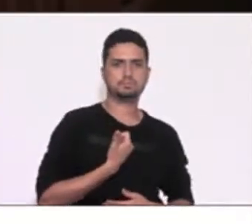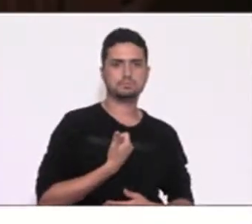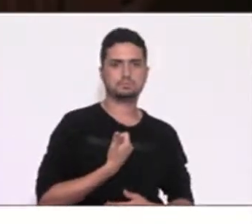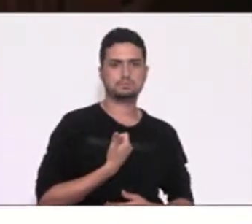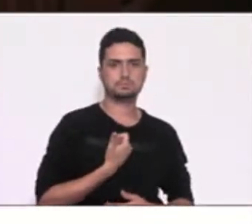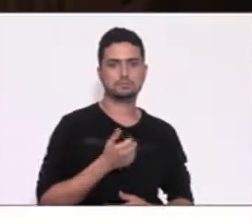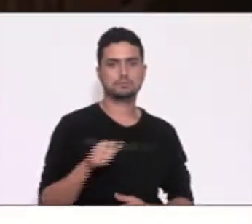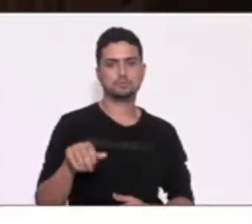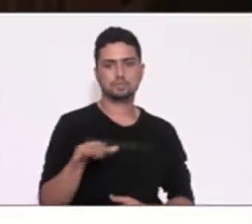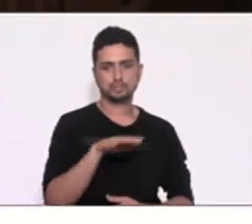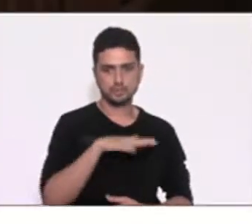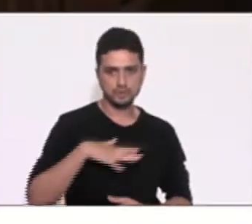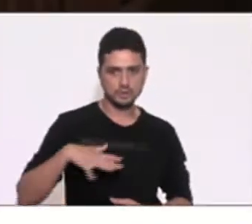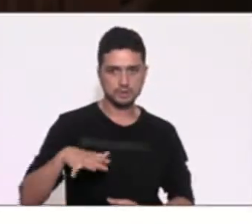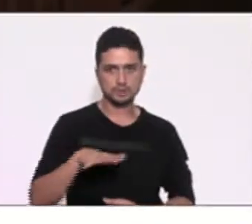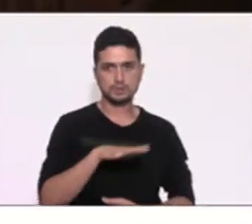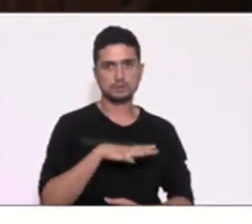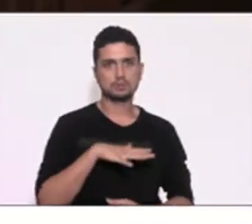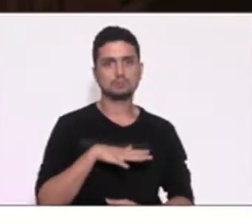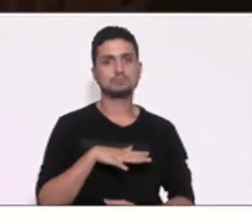em geral,